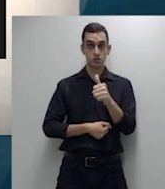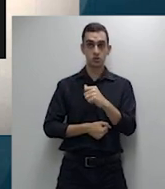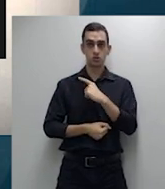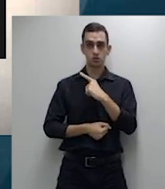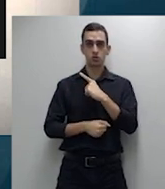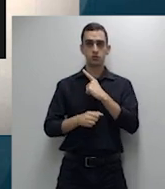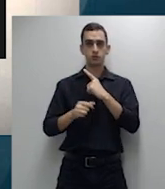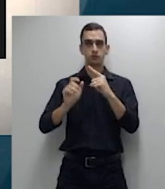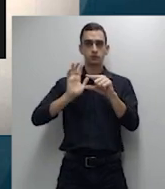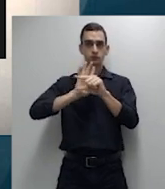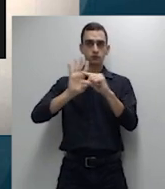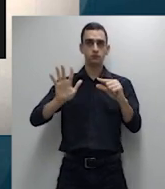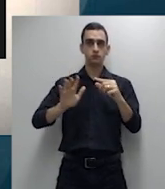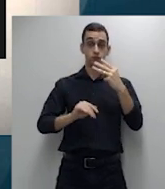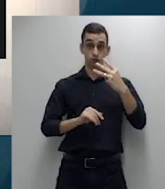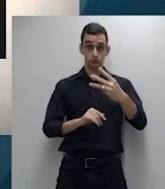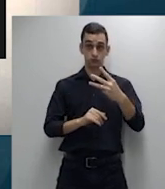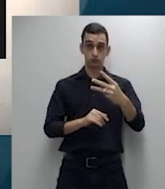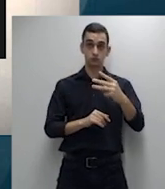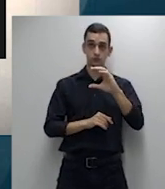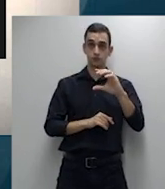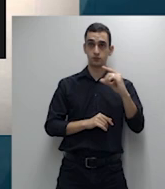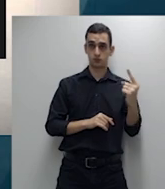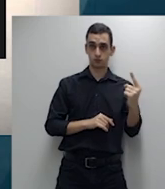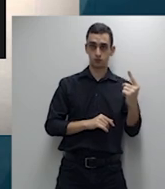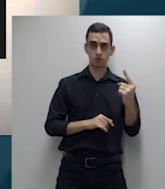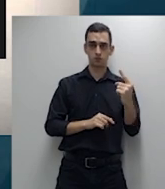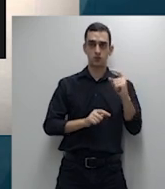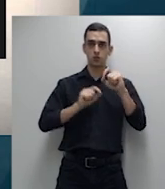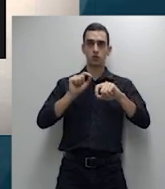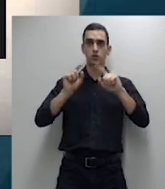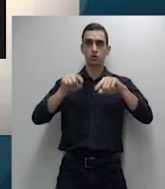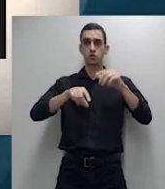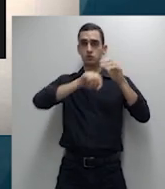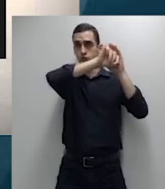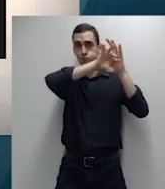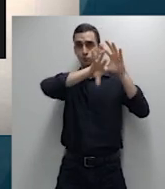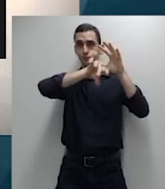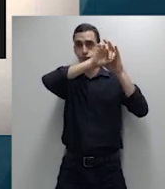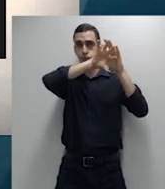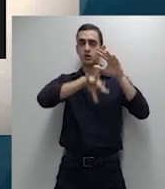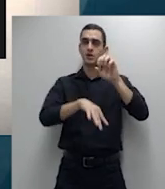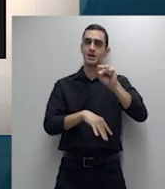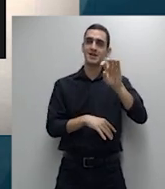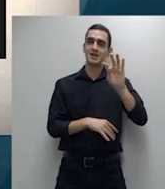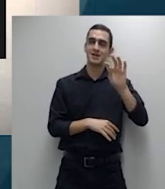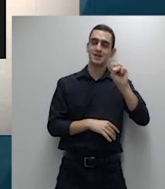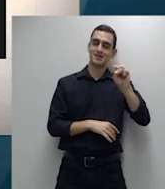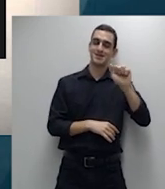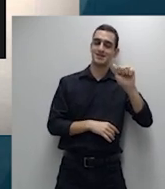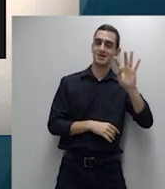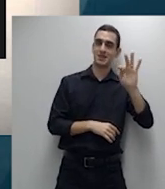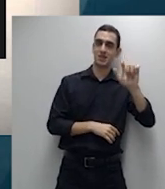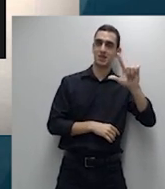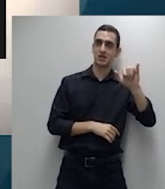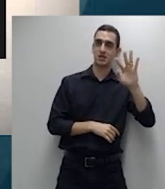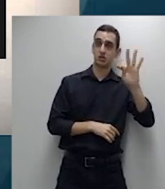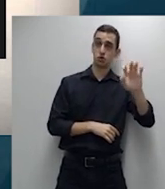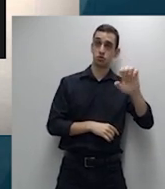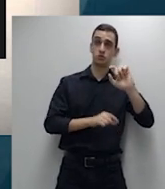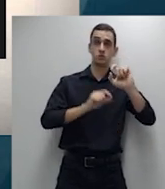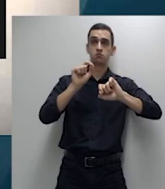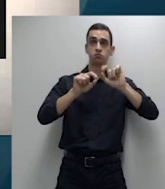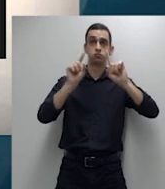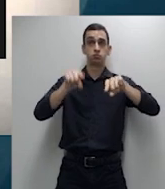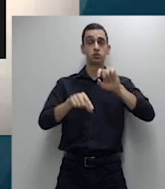o terceiro a ser um a cidade de satélite como sendo passível de tributação pelo ICMS então